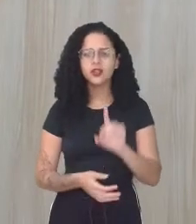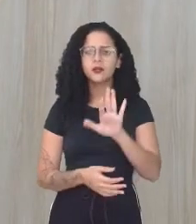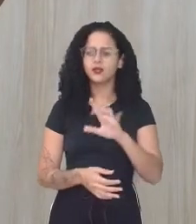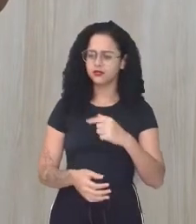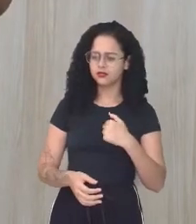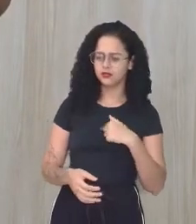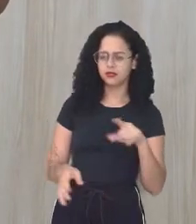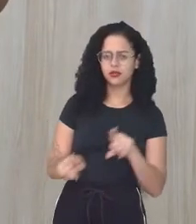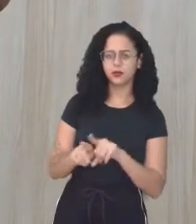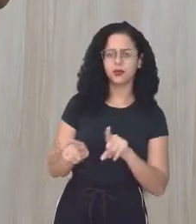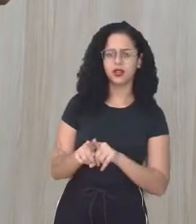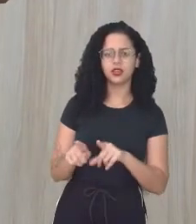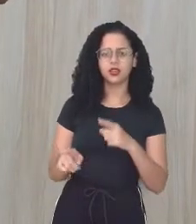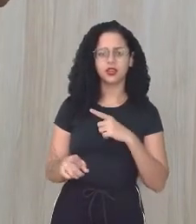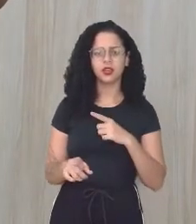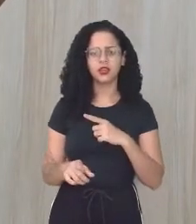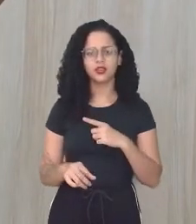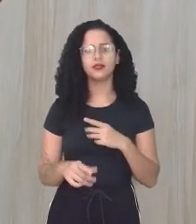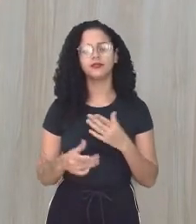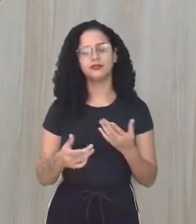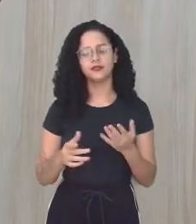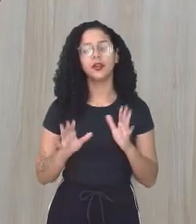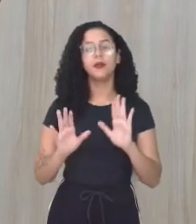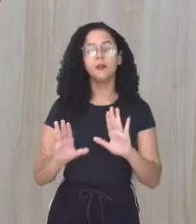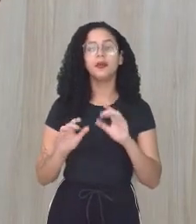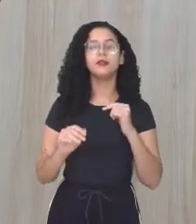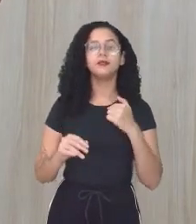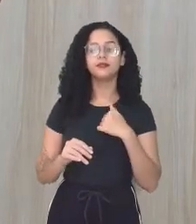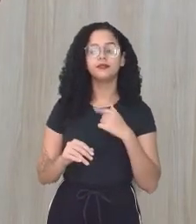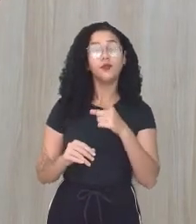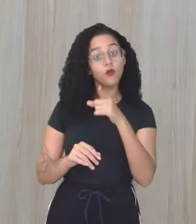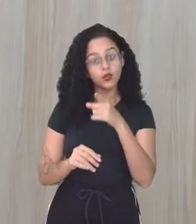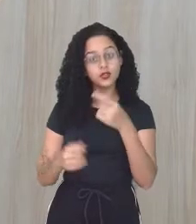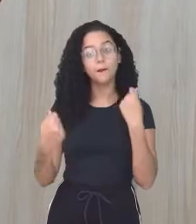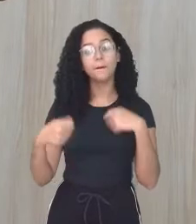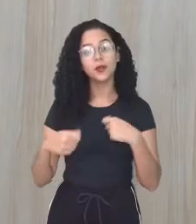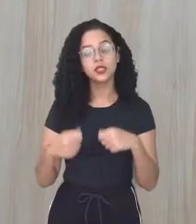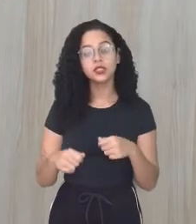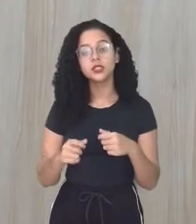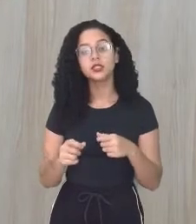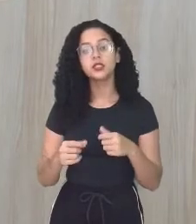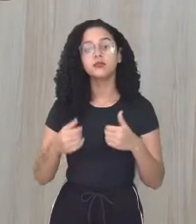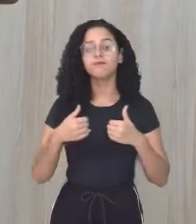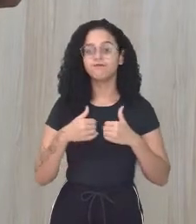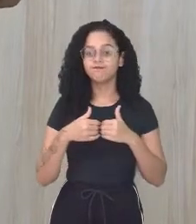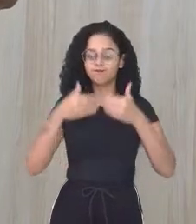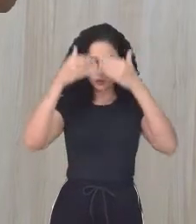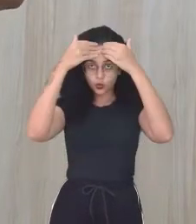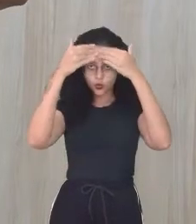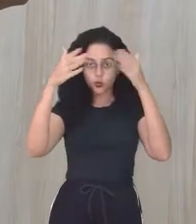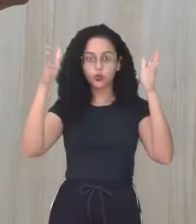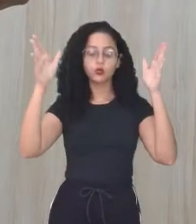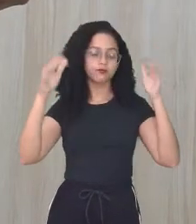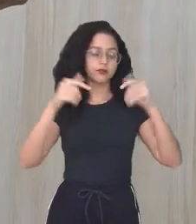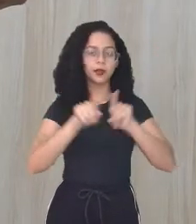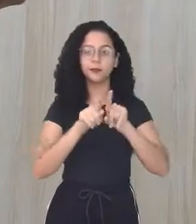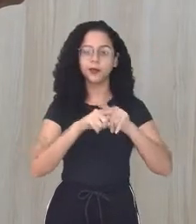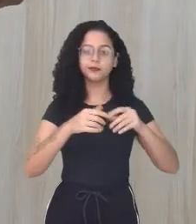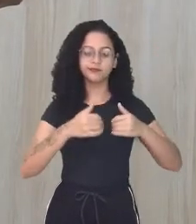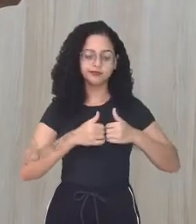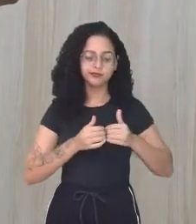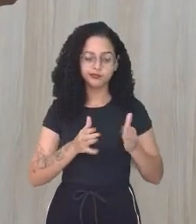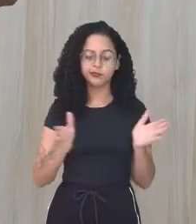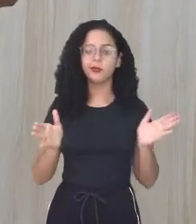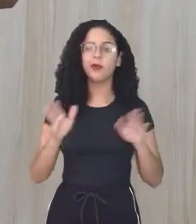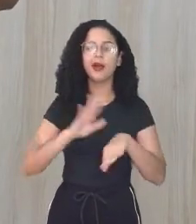também tem alguma, tá certo? Mas que você precisa se abrir mais para essa turma,